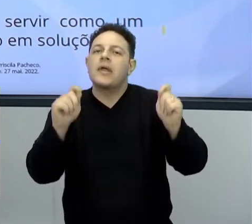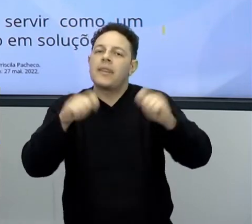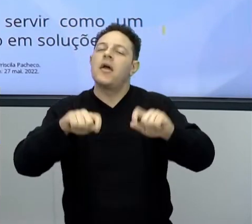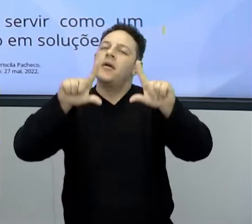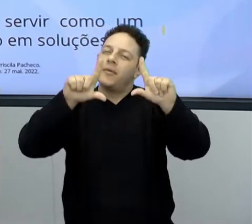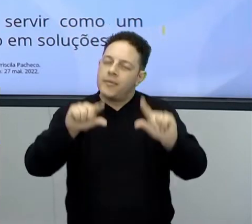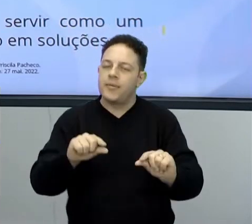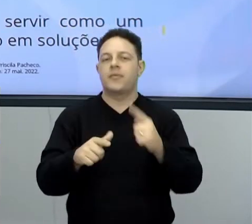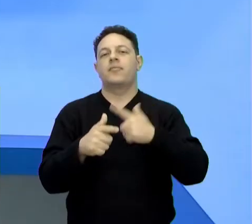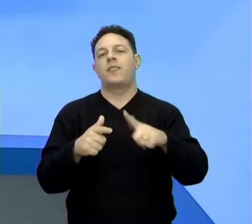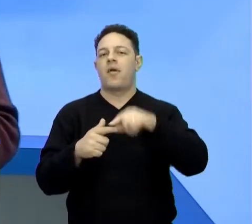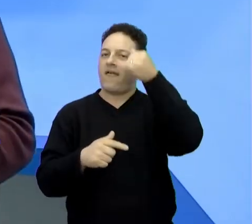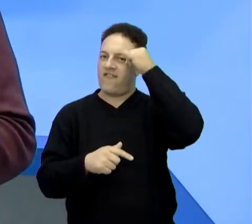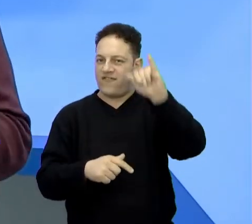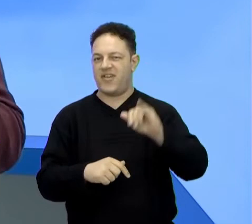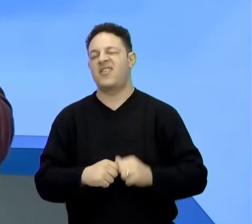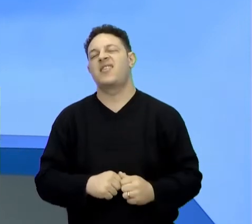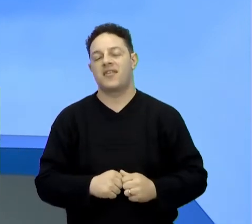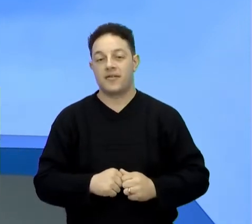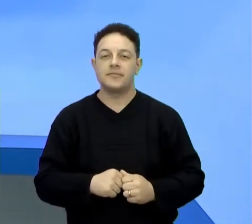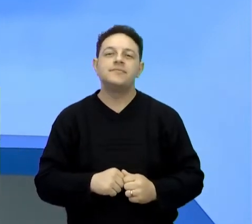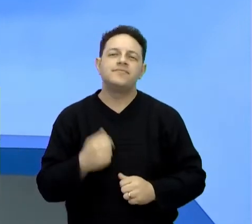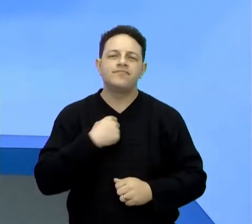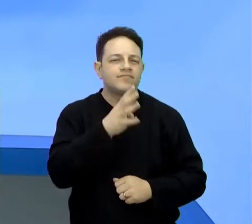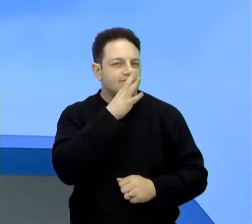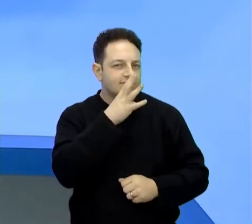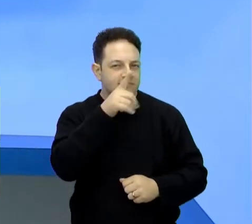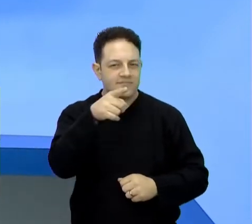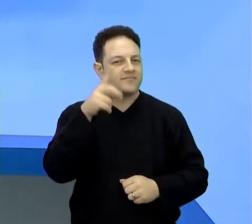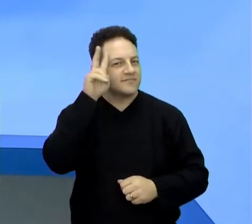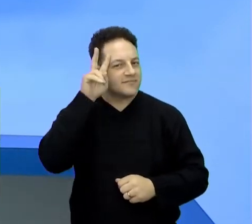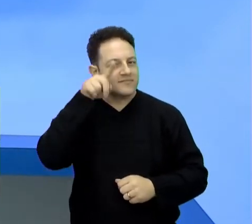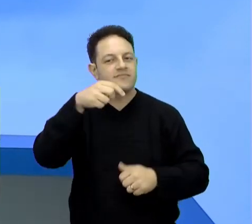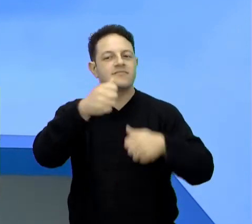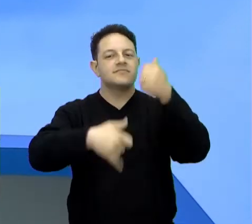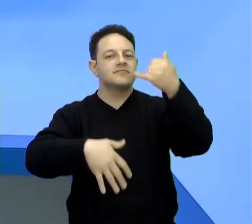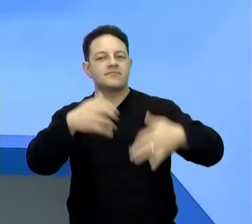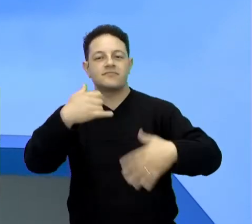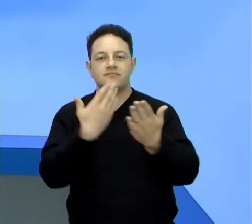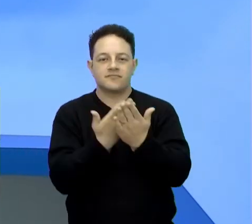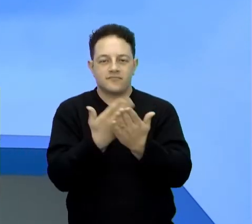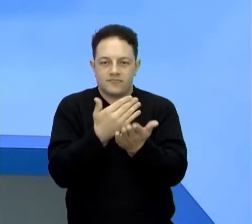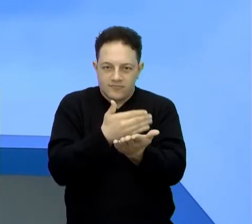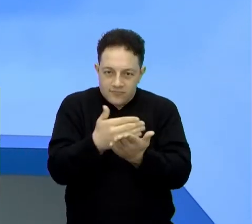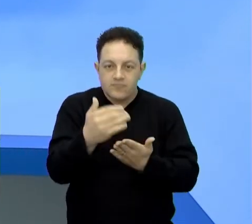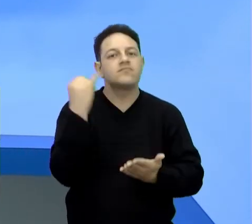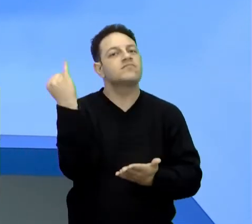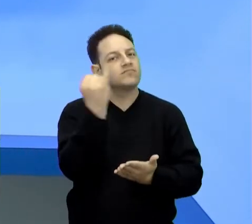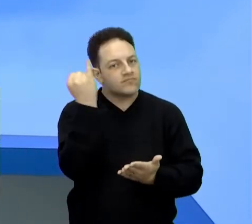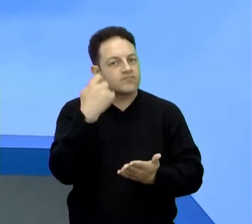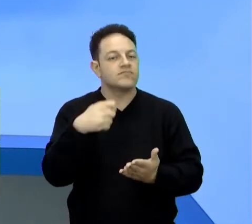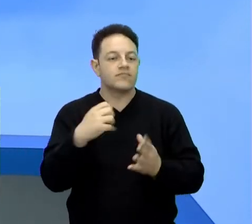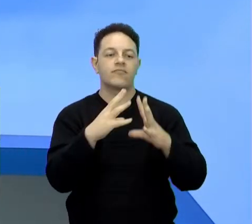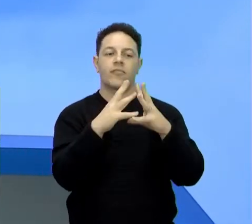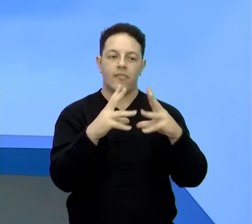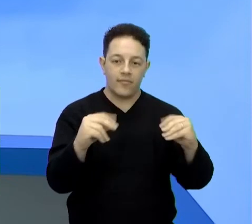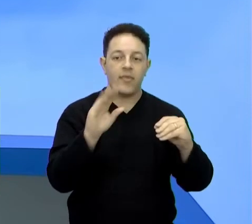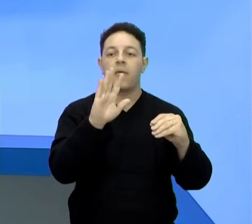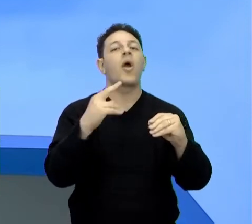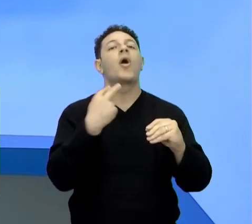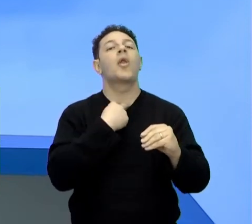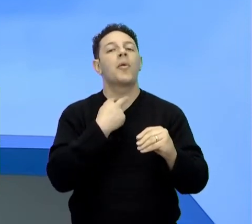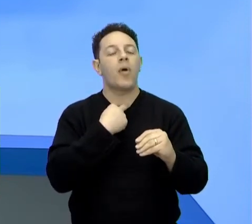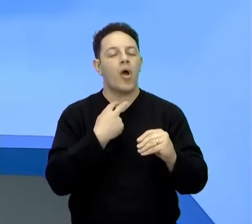esse problema. Eu achei interessante que eu lembrei de você falando no começo da aula de que é preciso ter jornalismo de solução, mas que não exclui outras